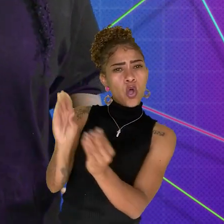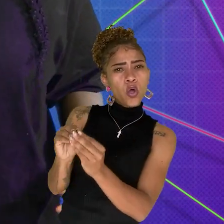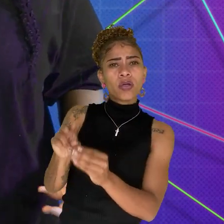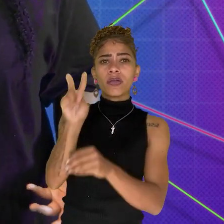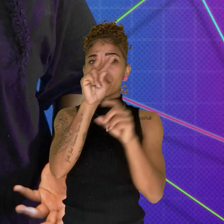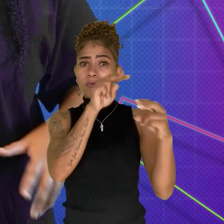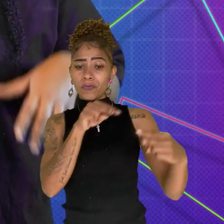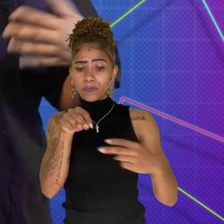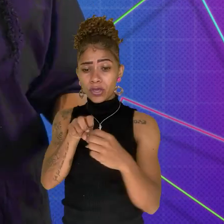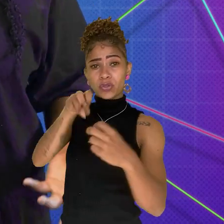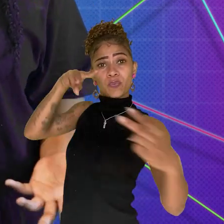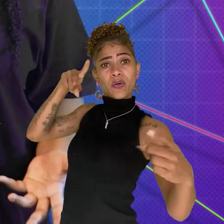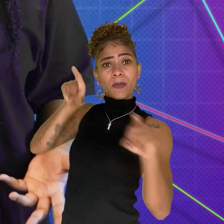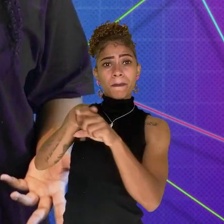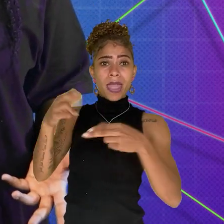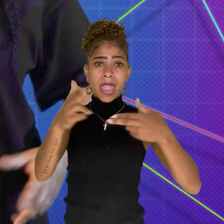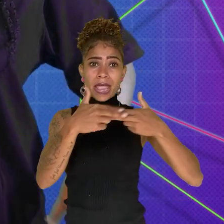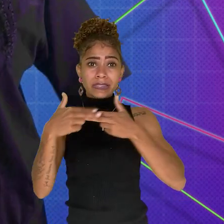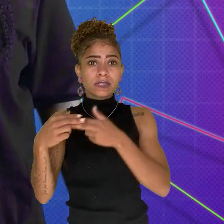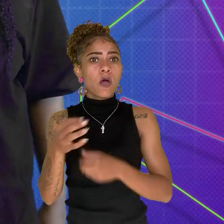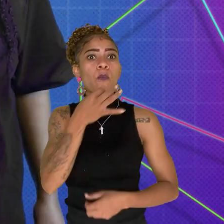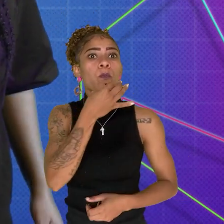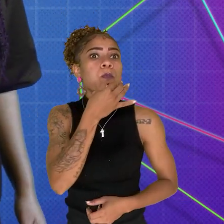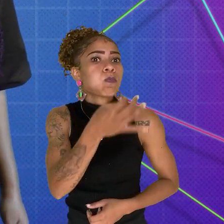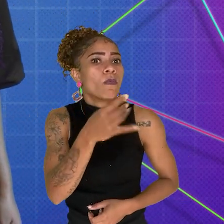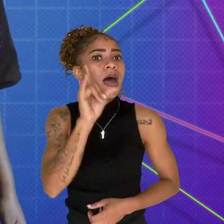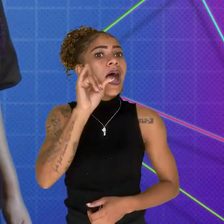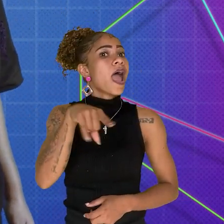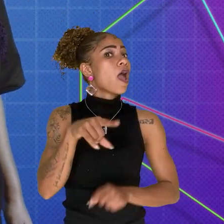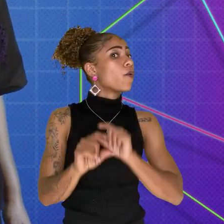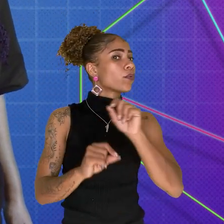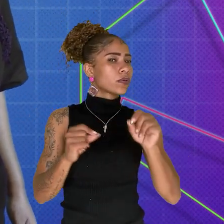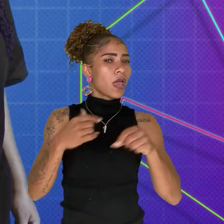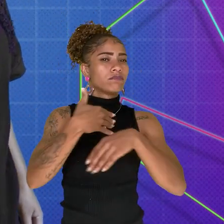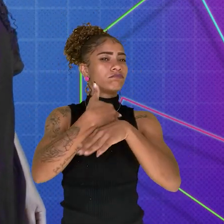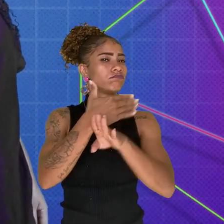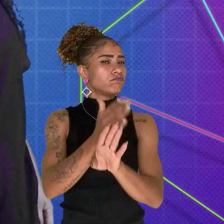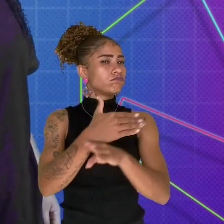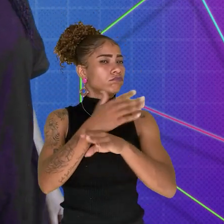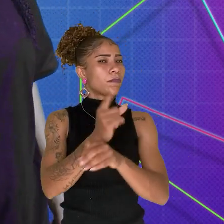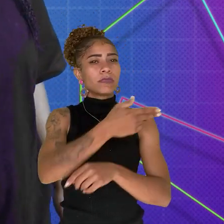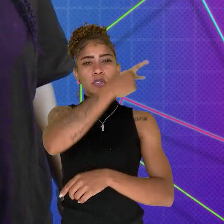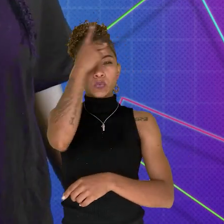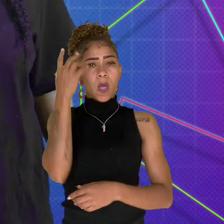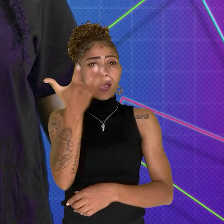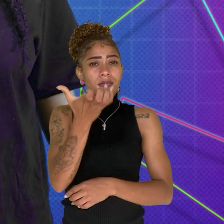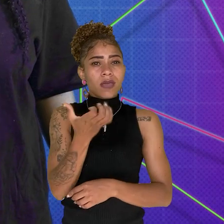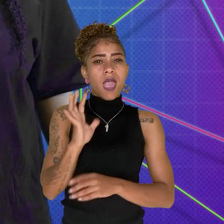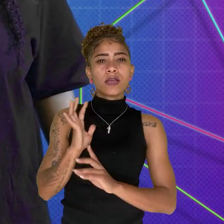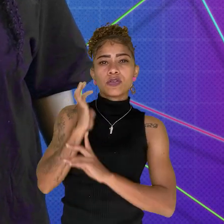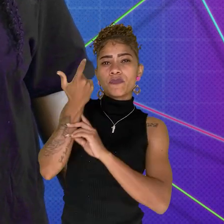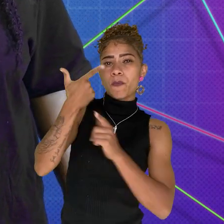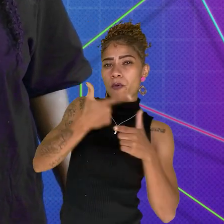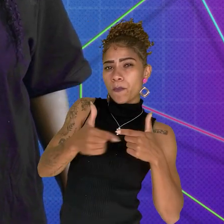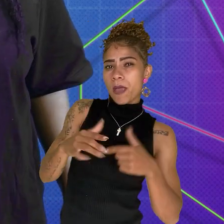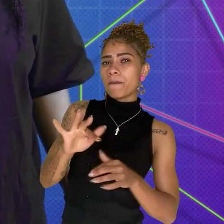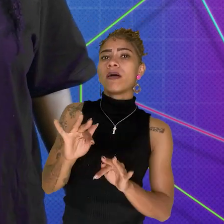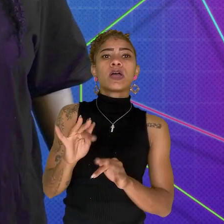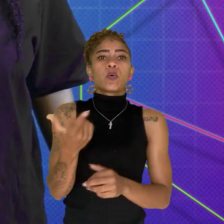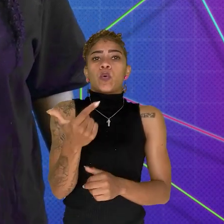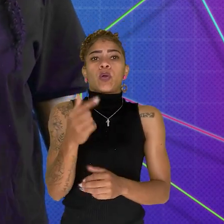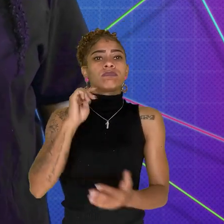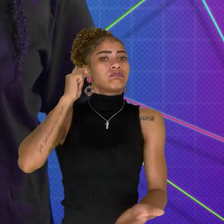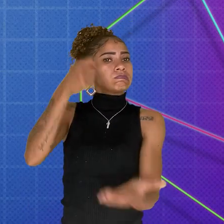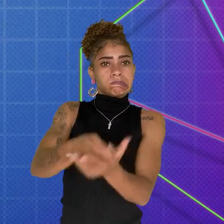sintetizadores virtuais, samplers e ferramentas de edição de som. É uma opção versátil e eficaz para aqueles que procuram uma solução de produção musical